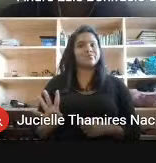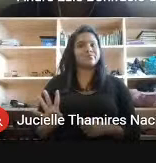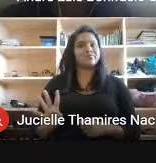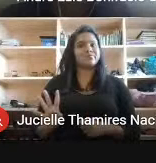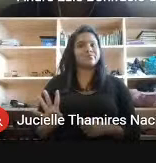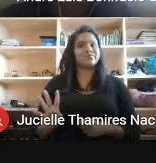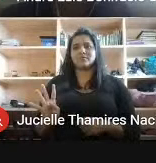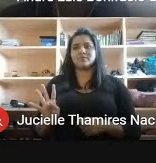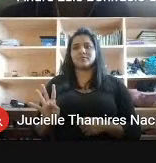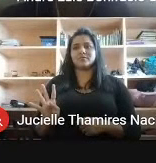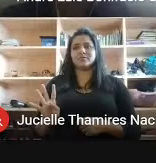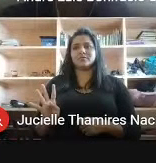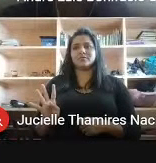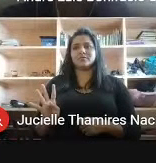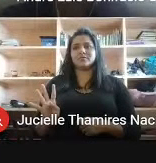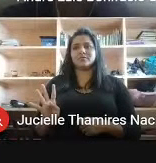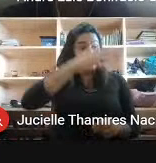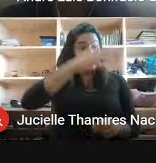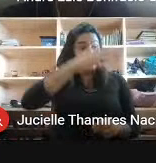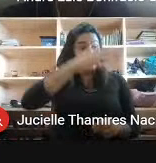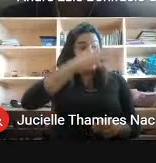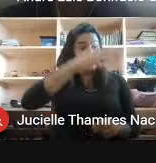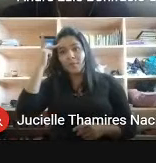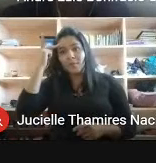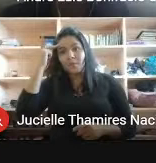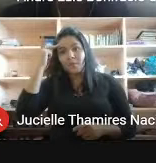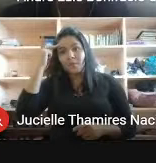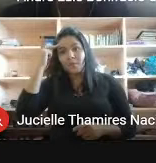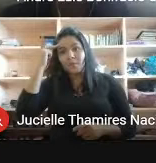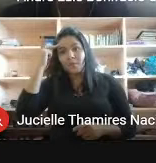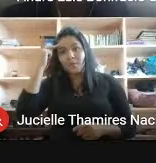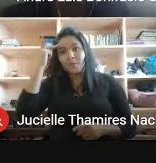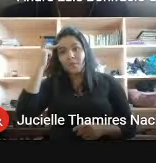então na prática, claro, quem trabalha com atenção básica